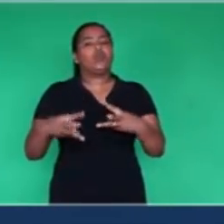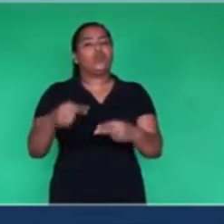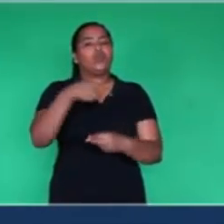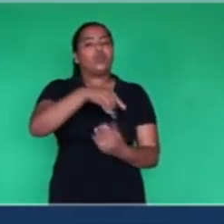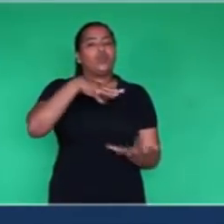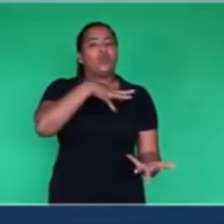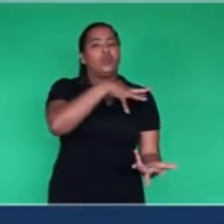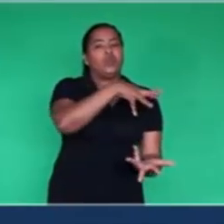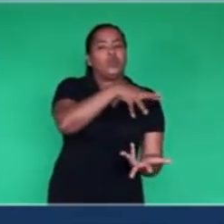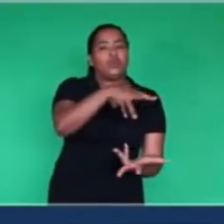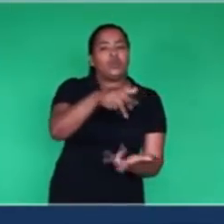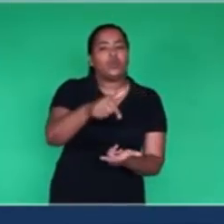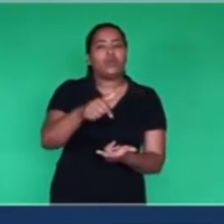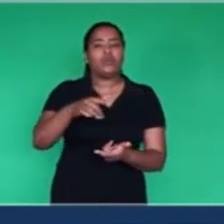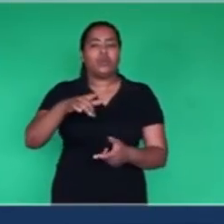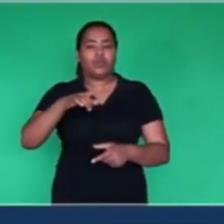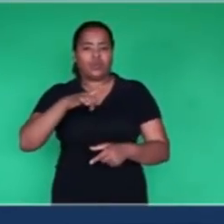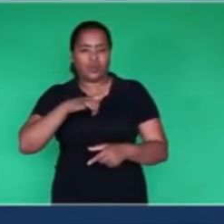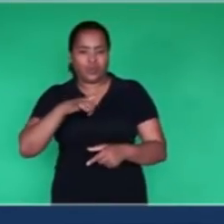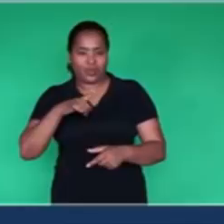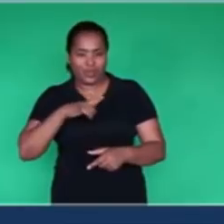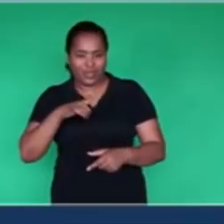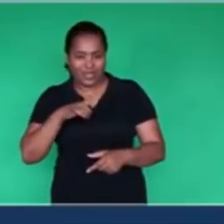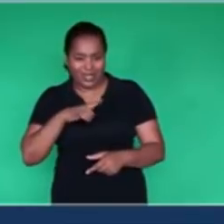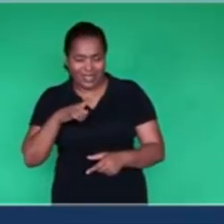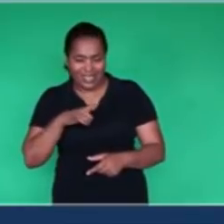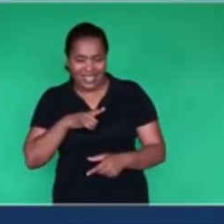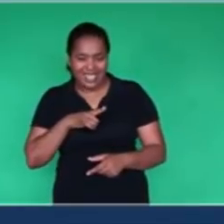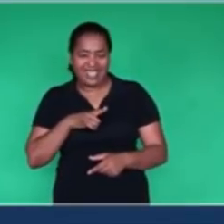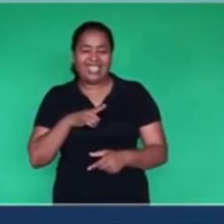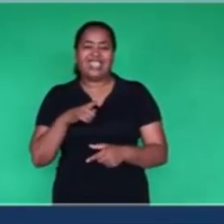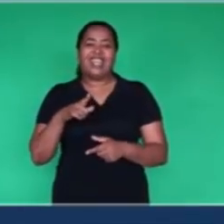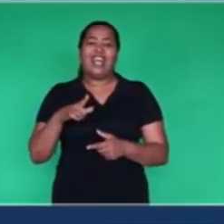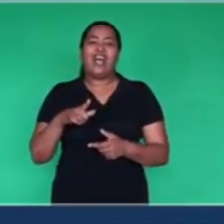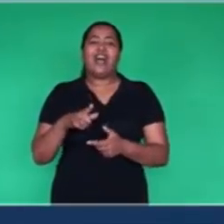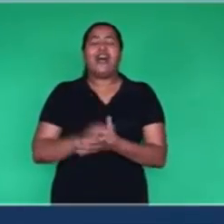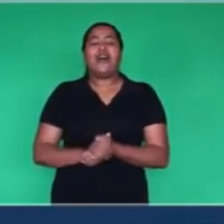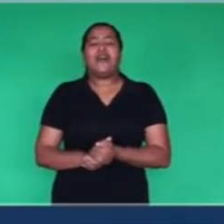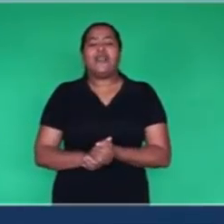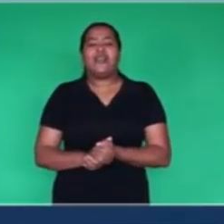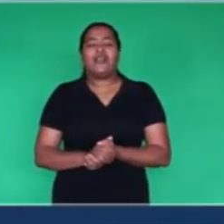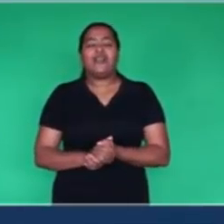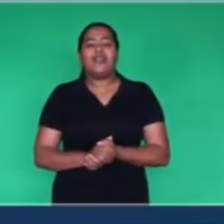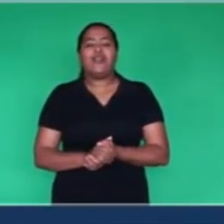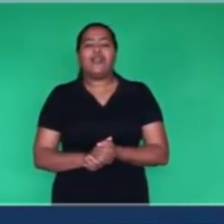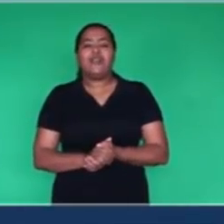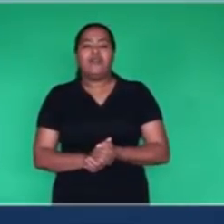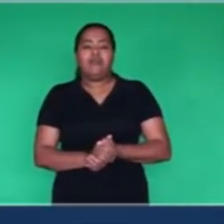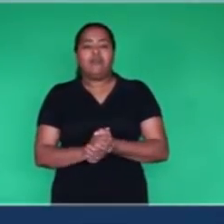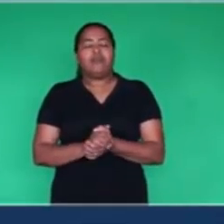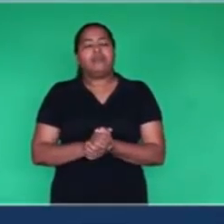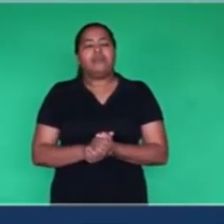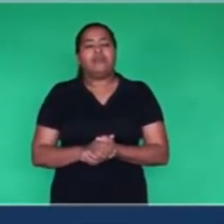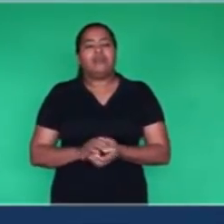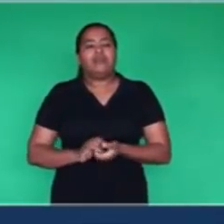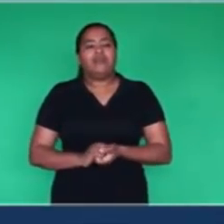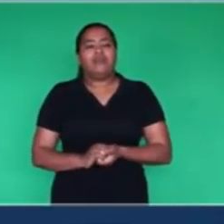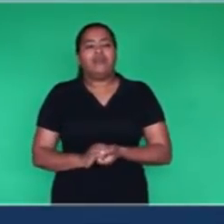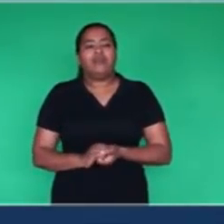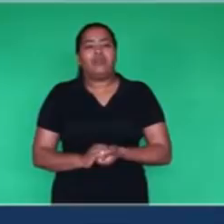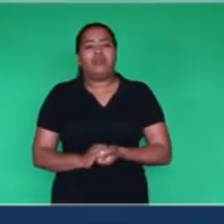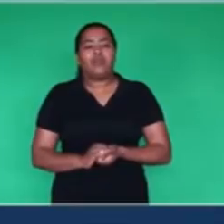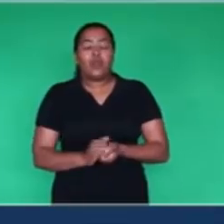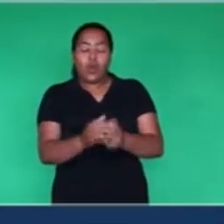a concupiscência da carne. A concupiscência da carne. A concupiscência dos